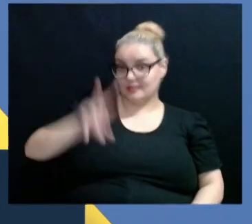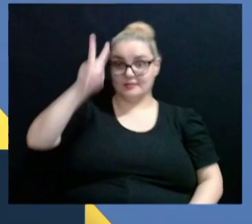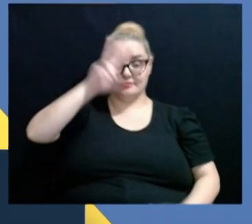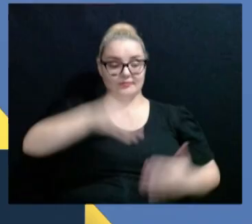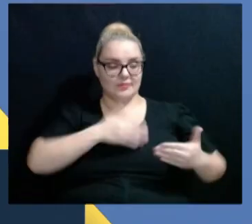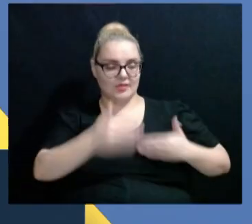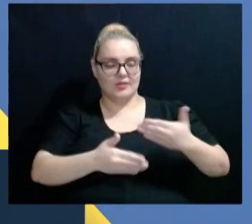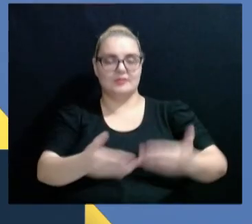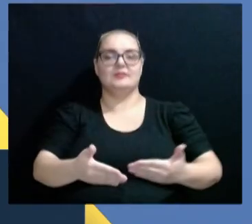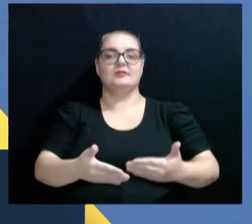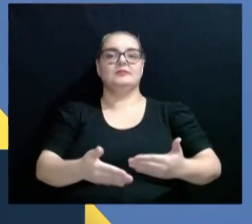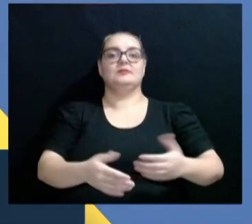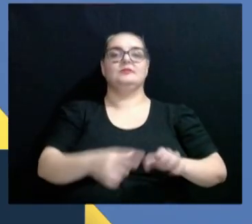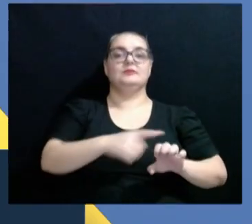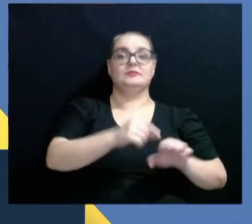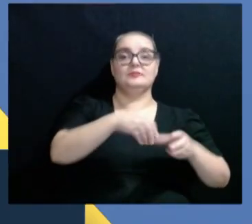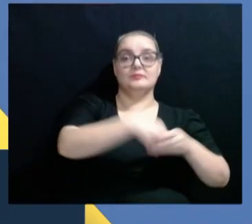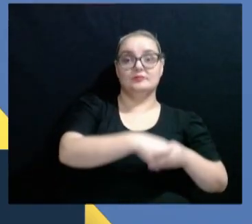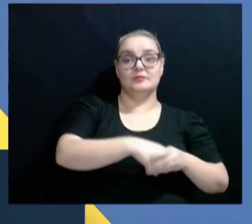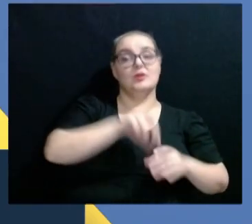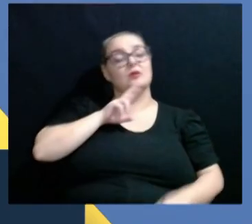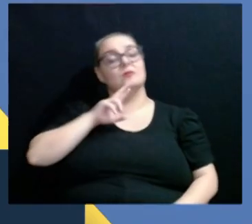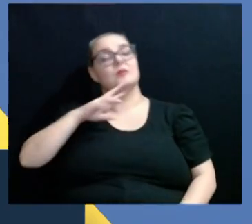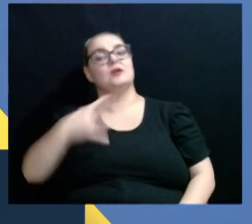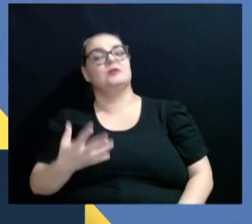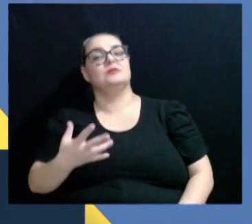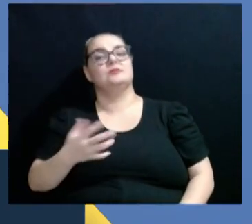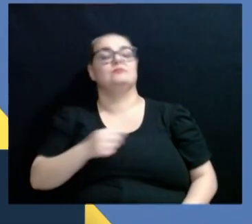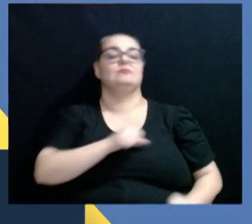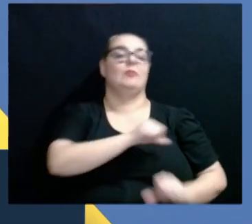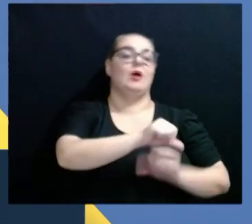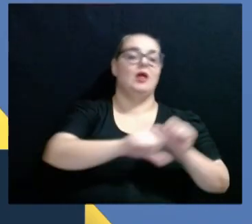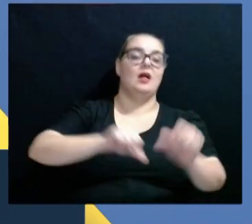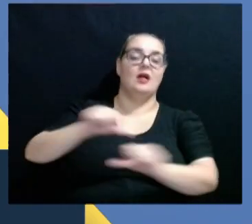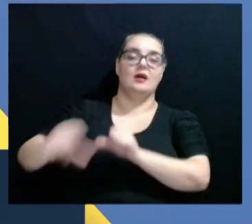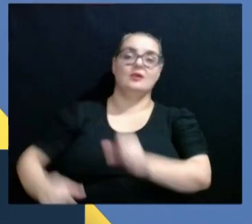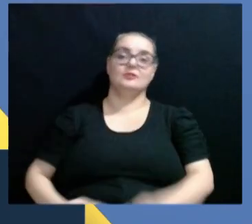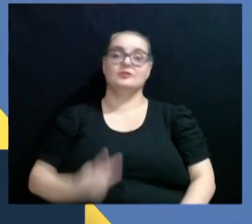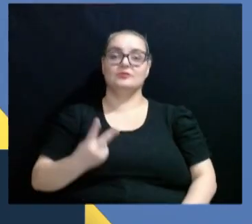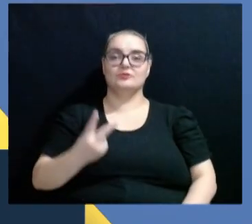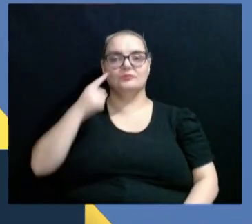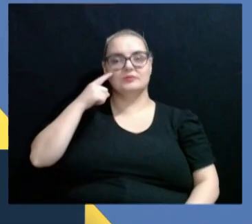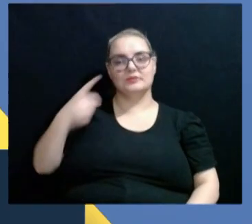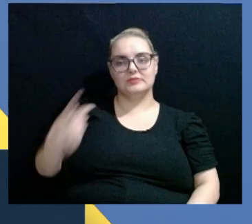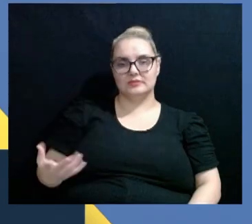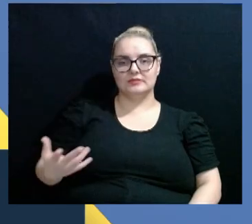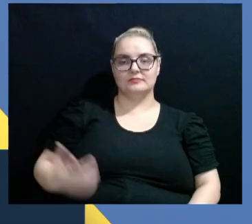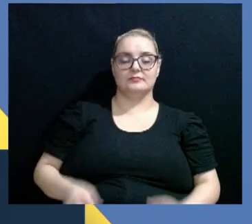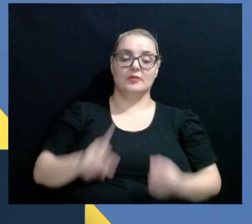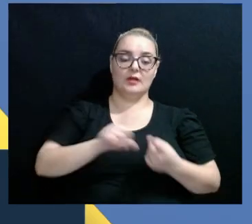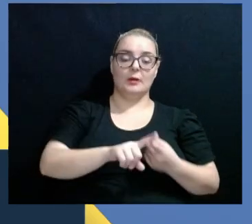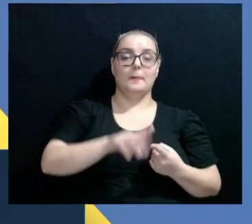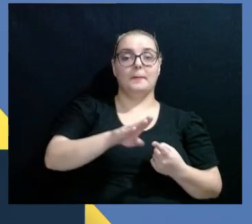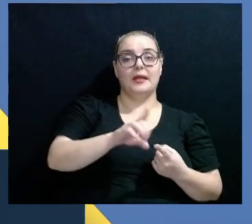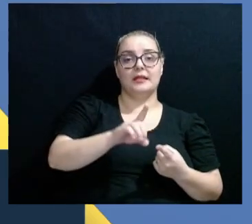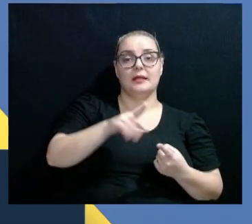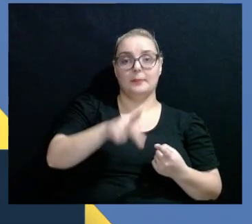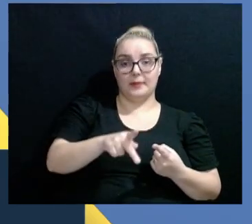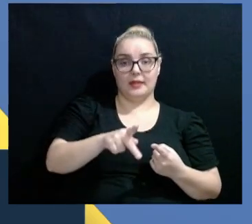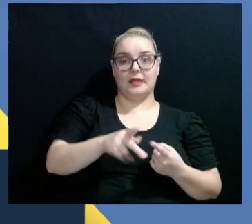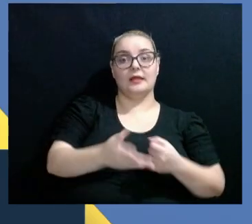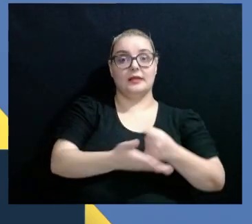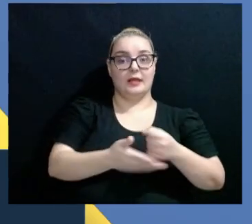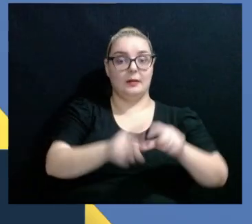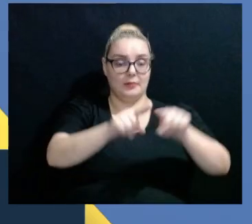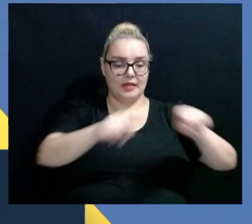um processo intraempreendedor cujos resultados geram transformações de duas dimensões. O chamado